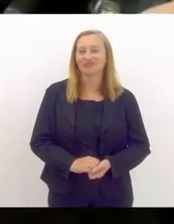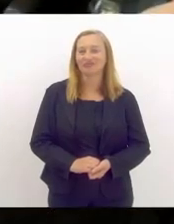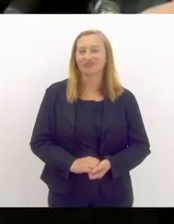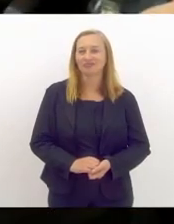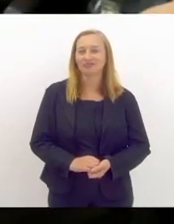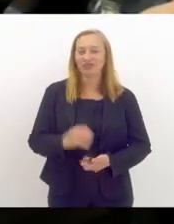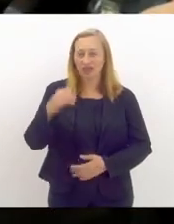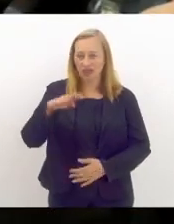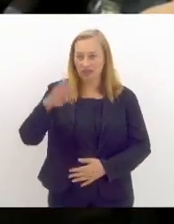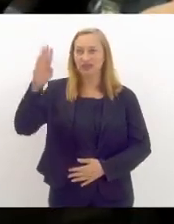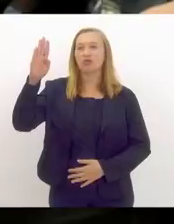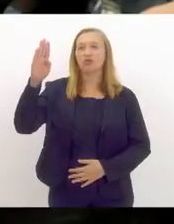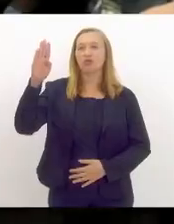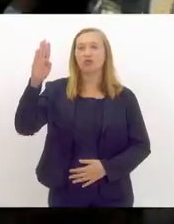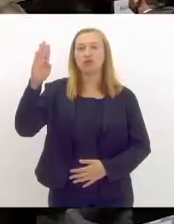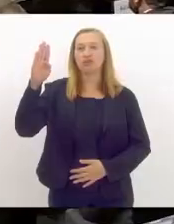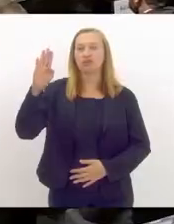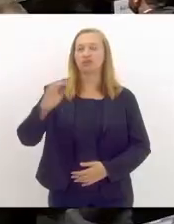Assim eu prometo.